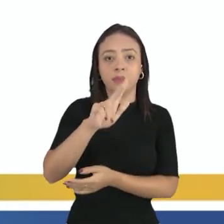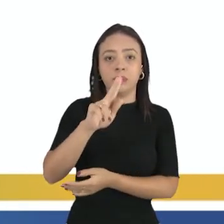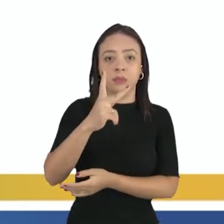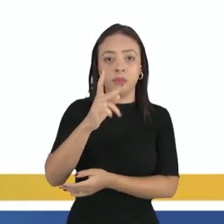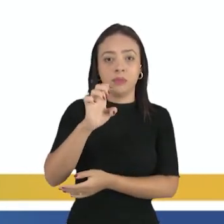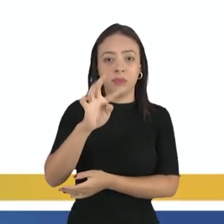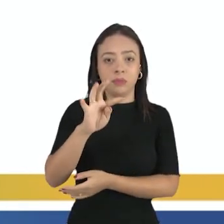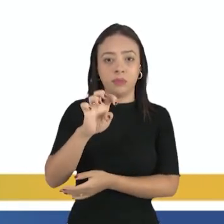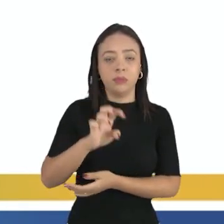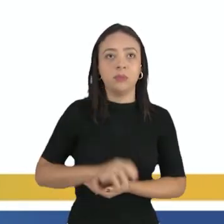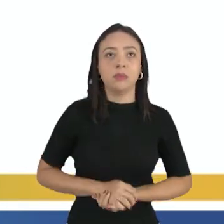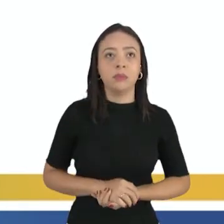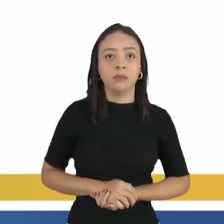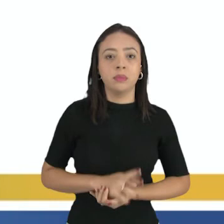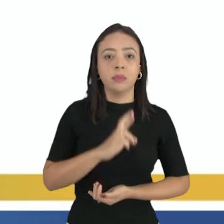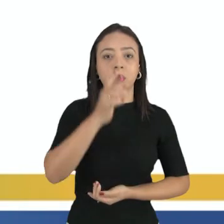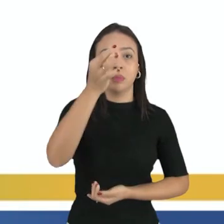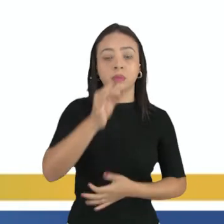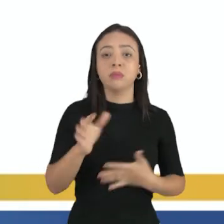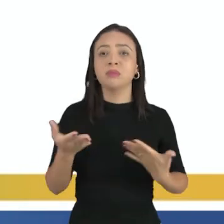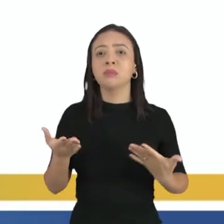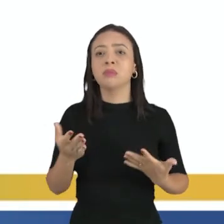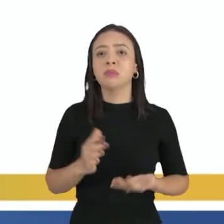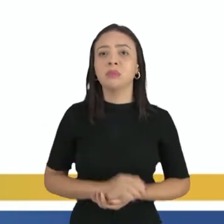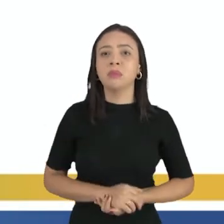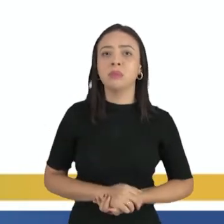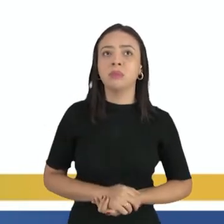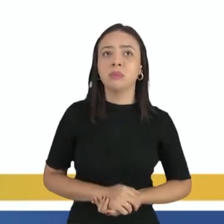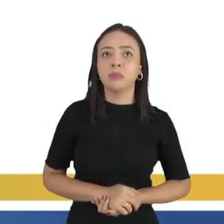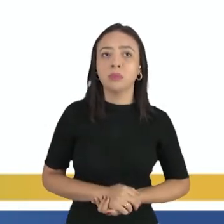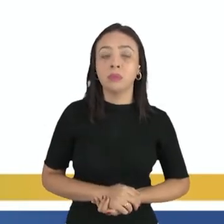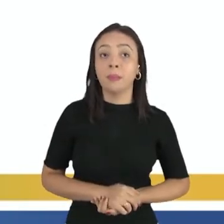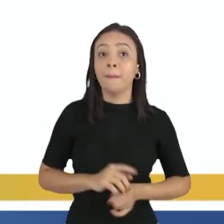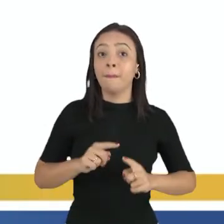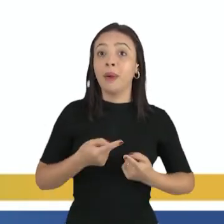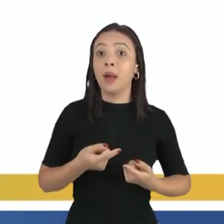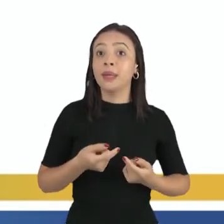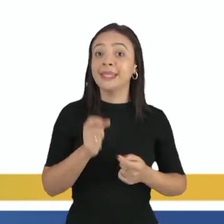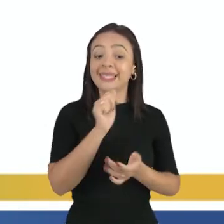carta-bilhete. Qual a alternativa adequada aí? Ele está perguntando qual que está escrita